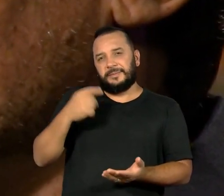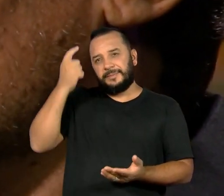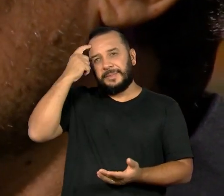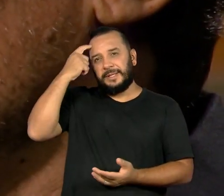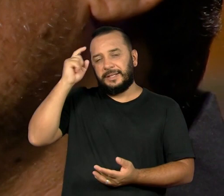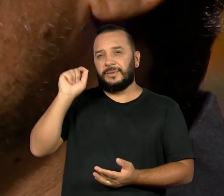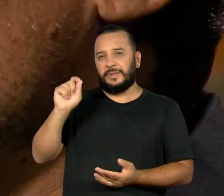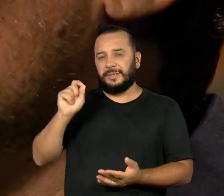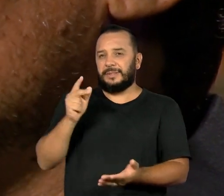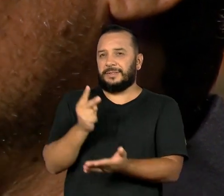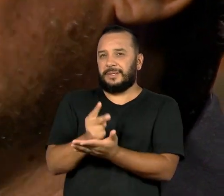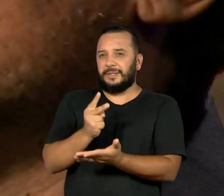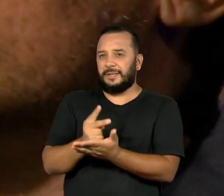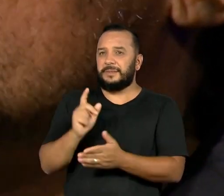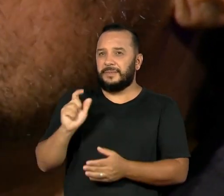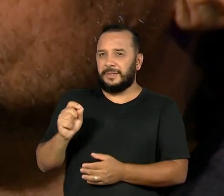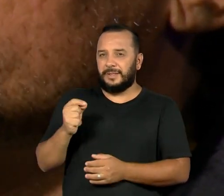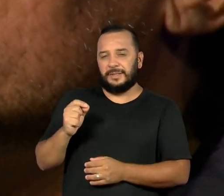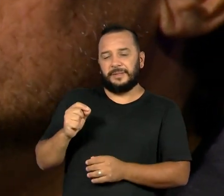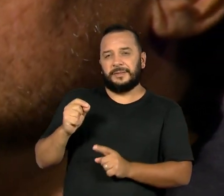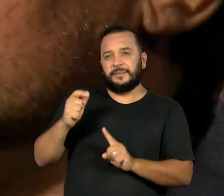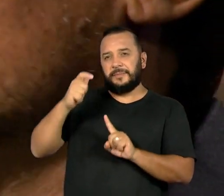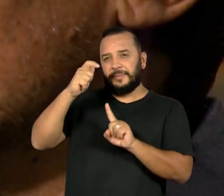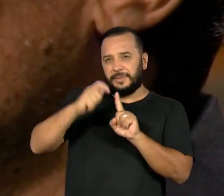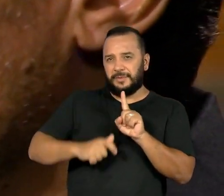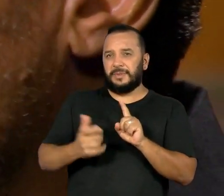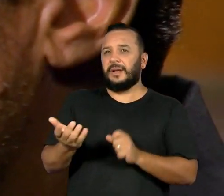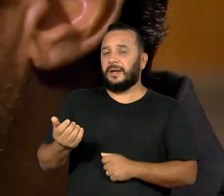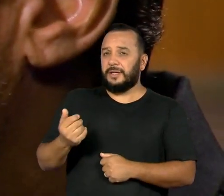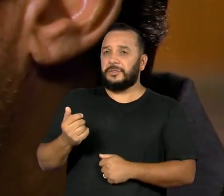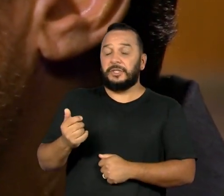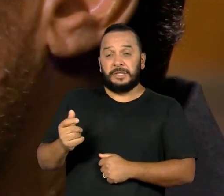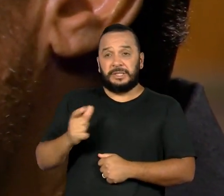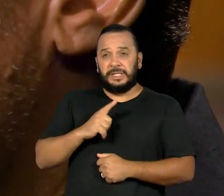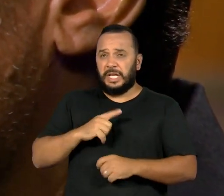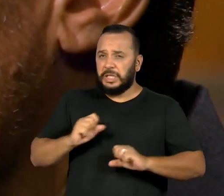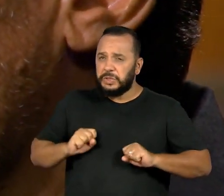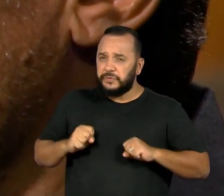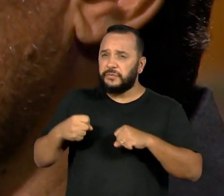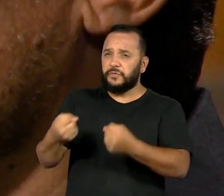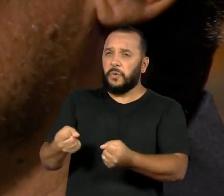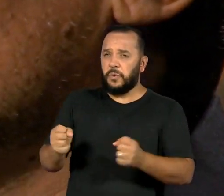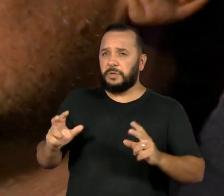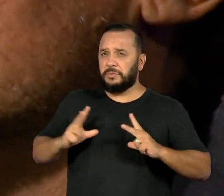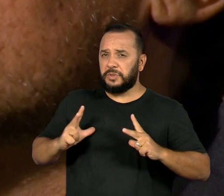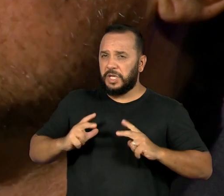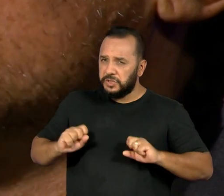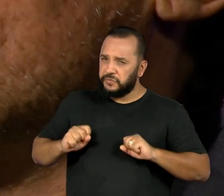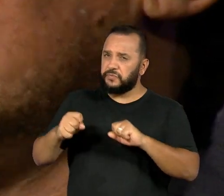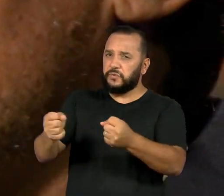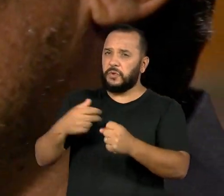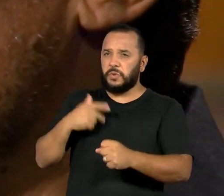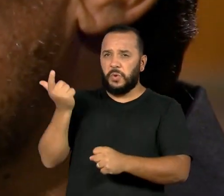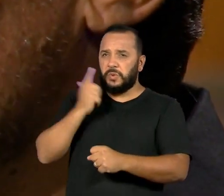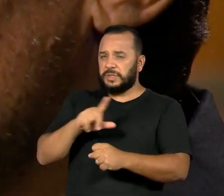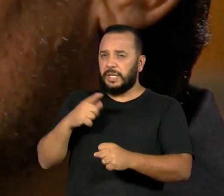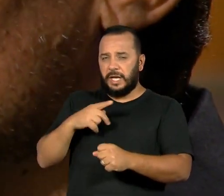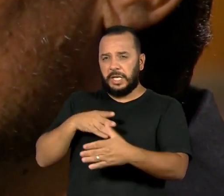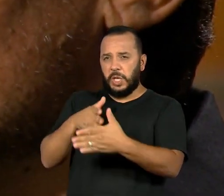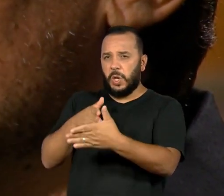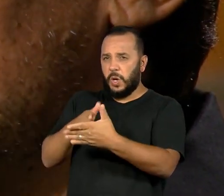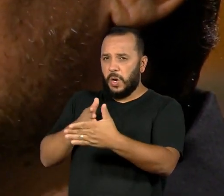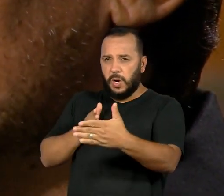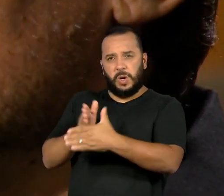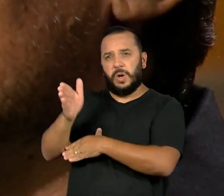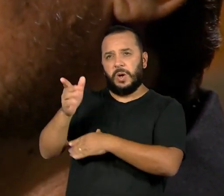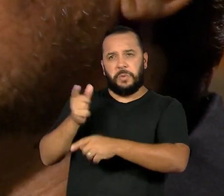ideia de um personagem que, com seu esforço pessoal, ele consegue superar os